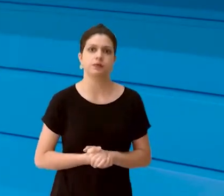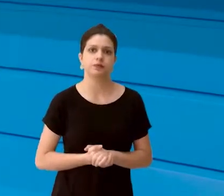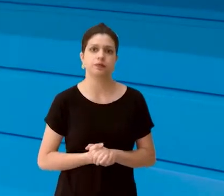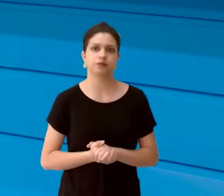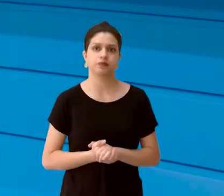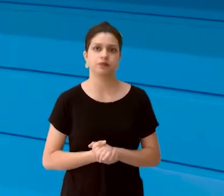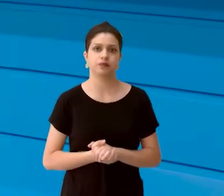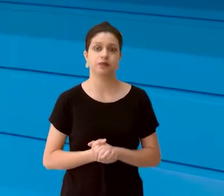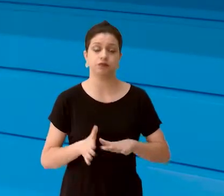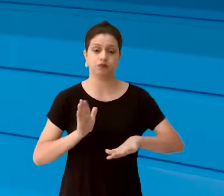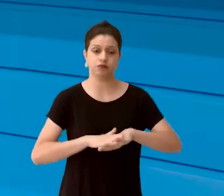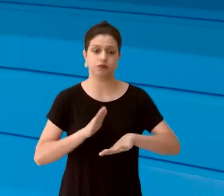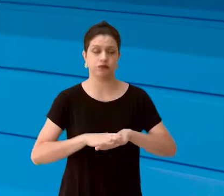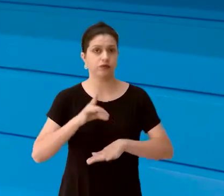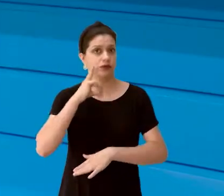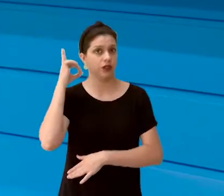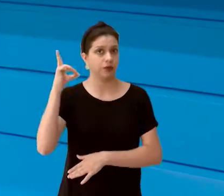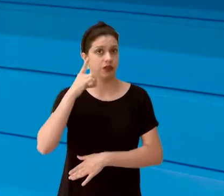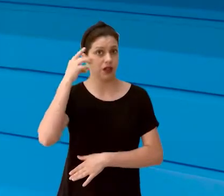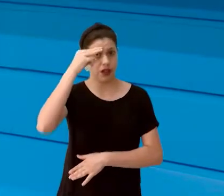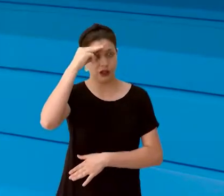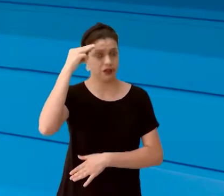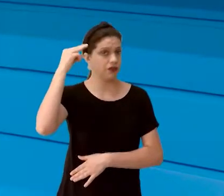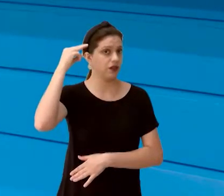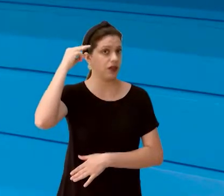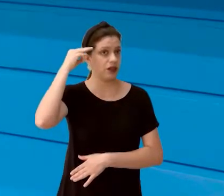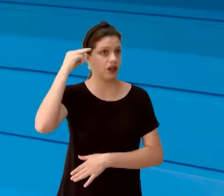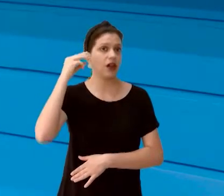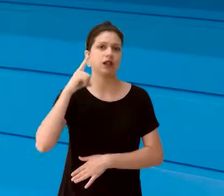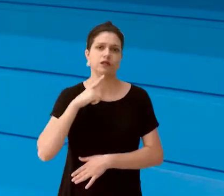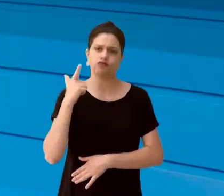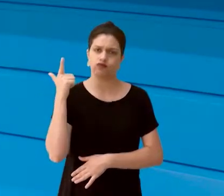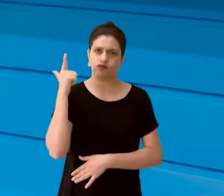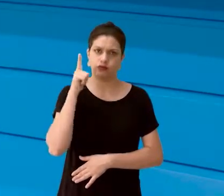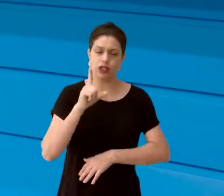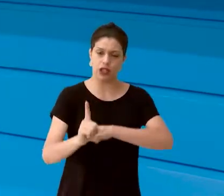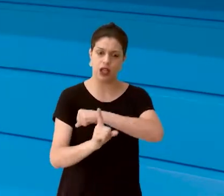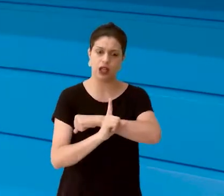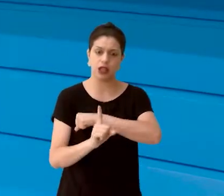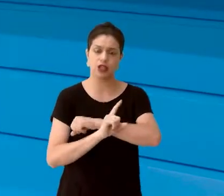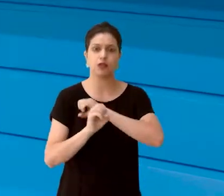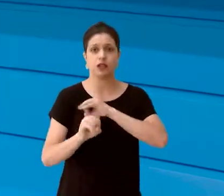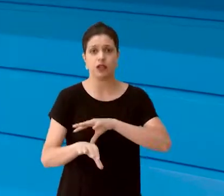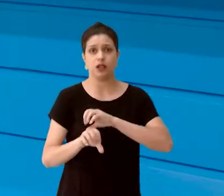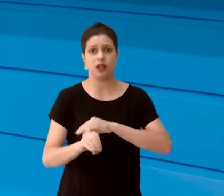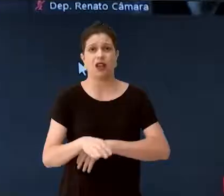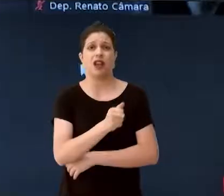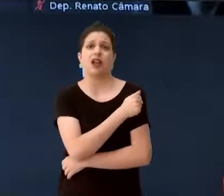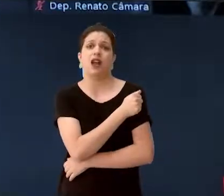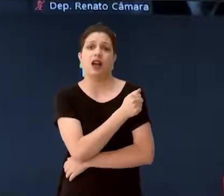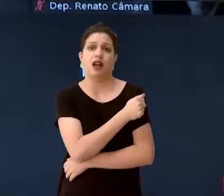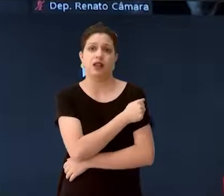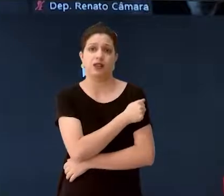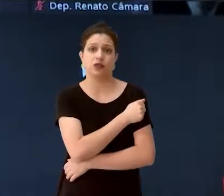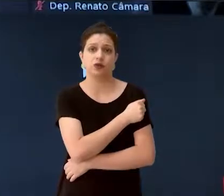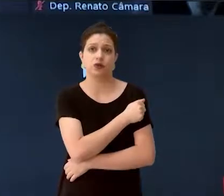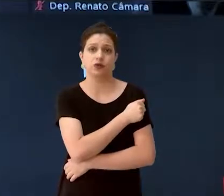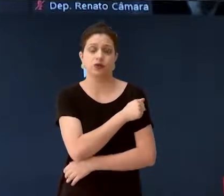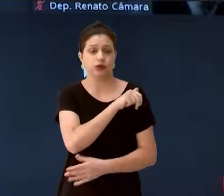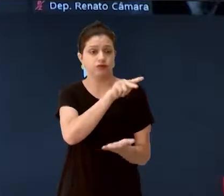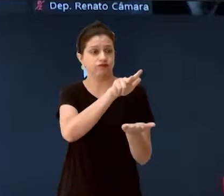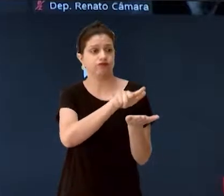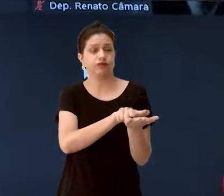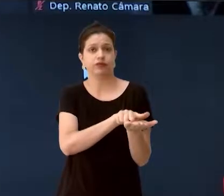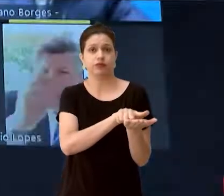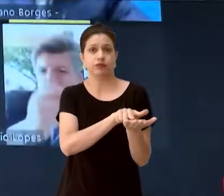projetos. Entre eles, o de autoria do deputado Evander Vendramini, que garante atendimento educacional aos alunos